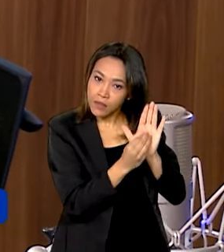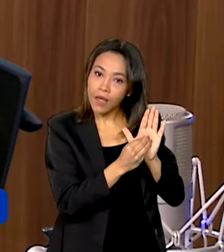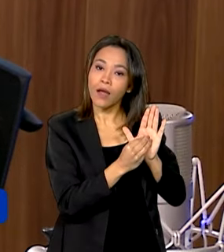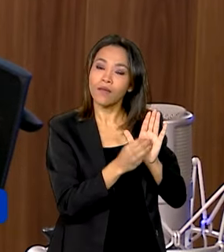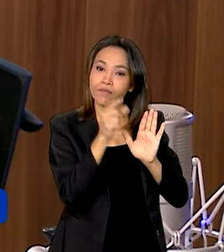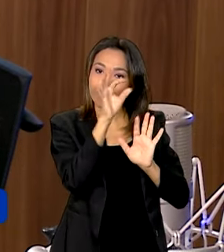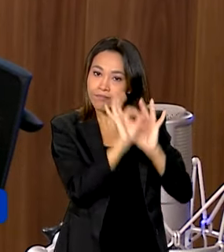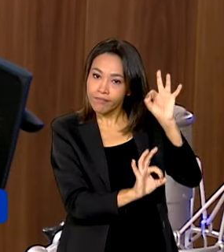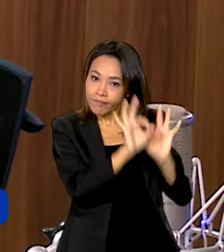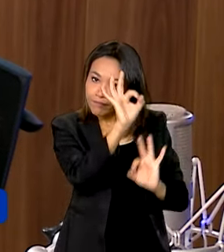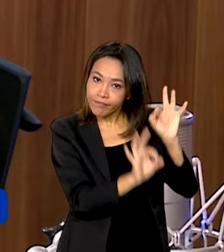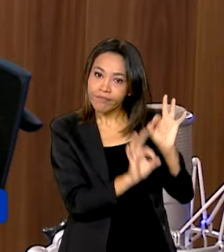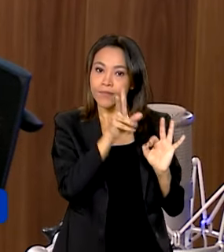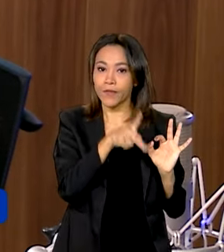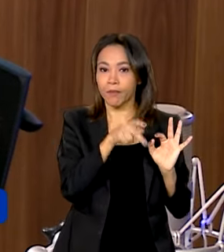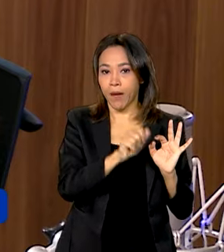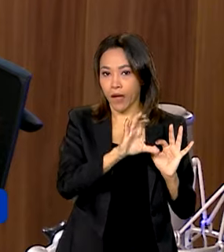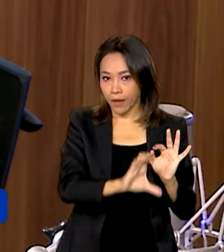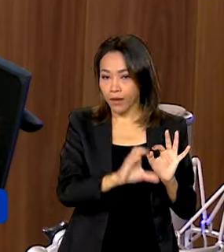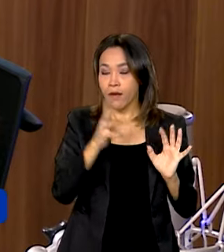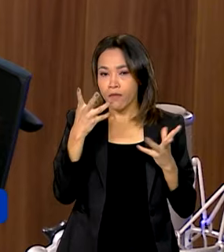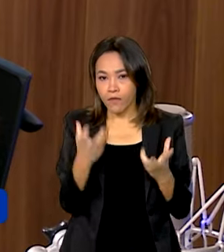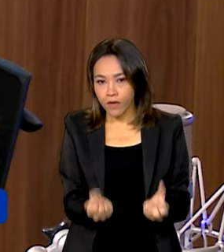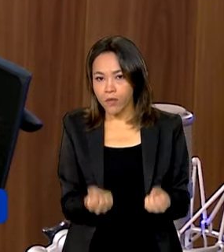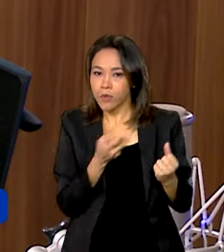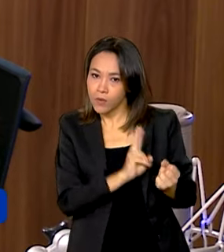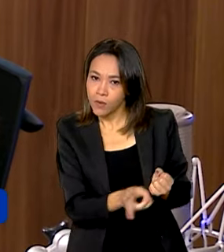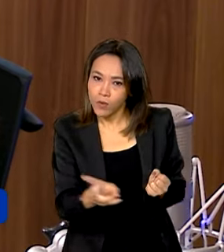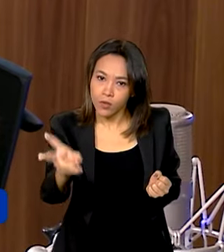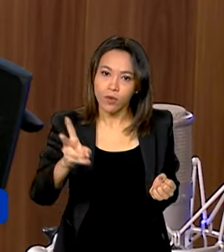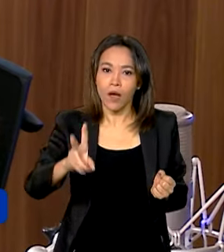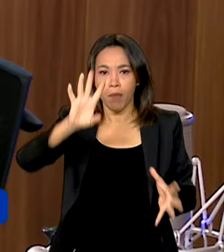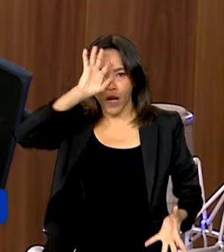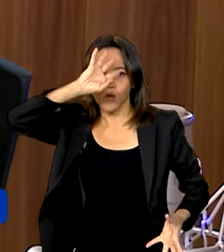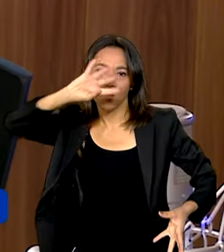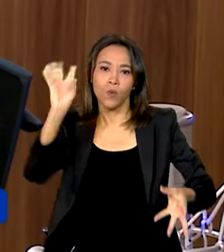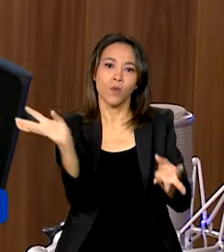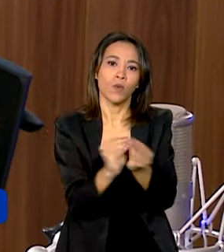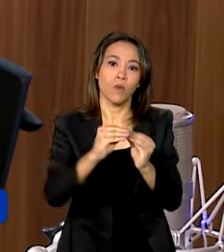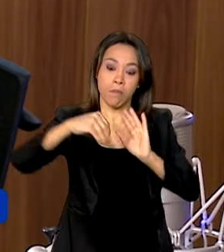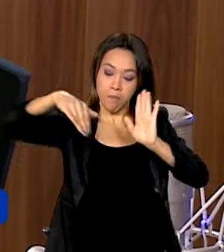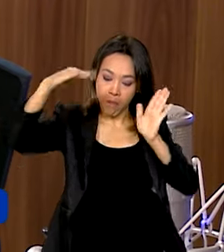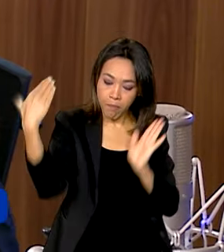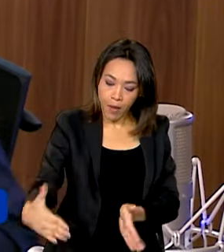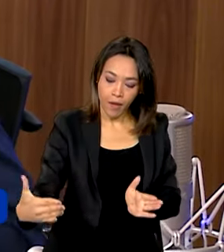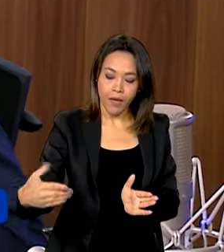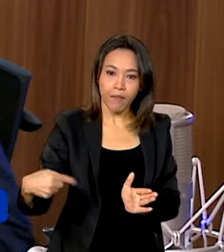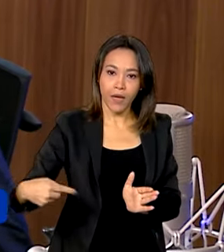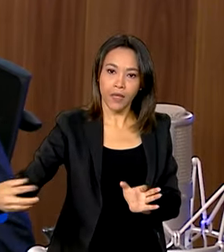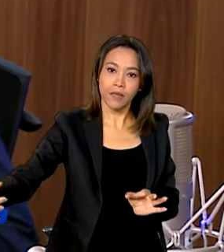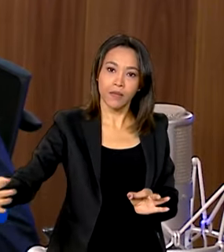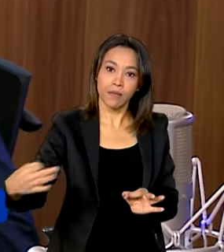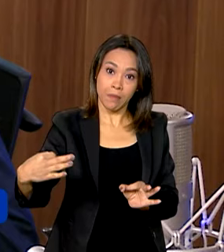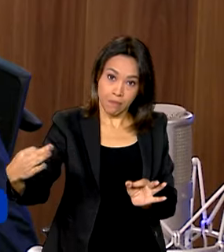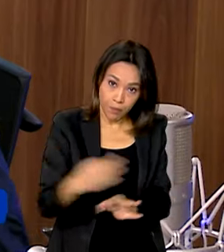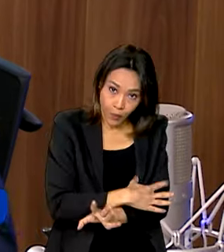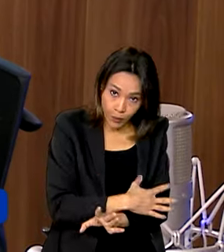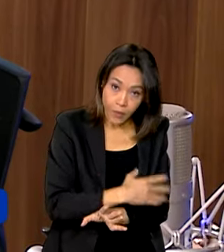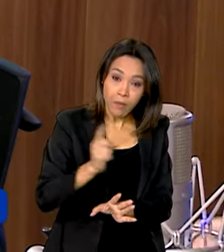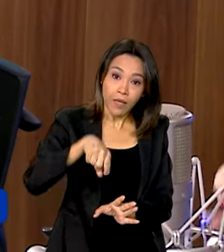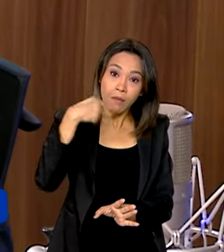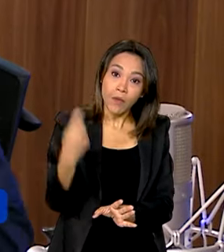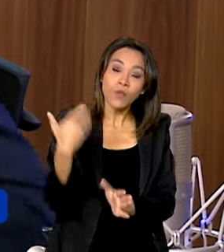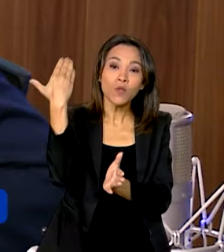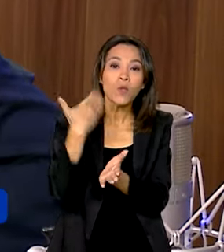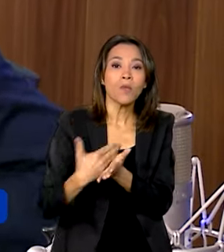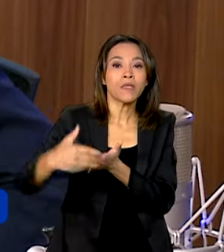que vamos continuar caminhando fortemente na conclusão dessa primeira etapa da Dora do Agreste e iniciar a segunda que é